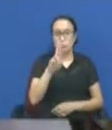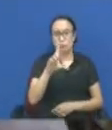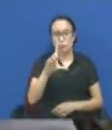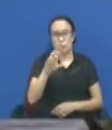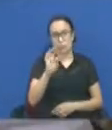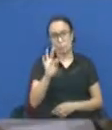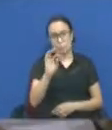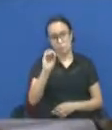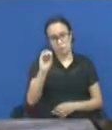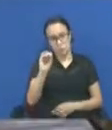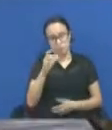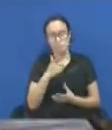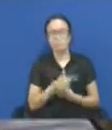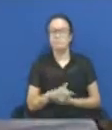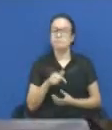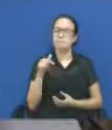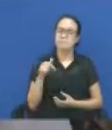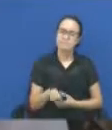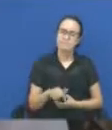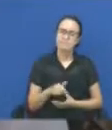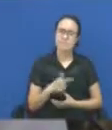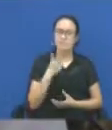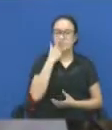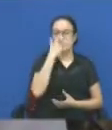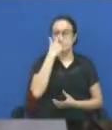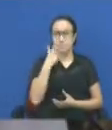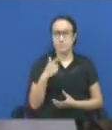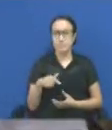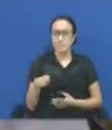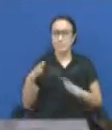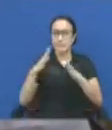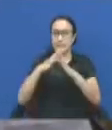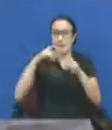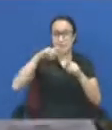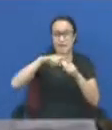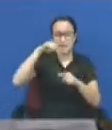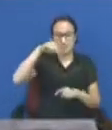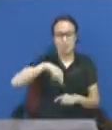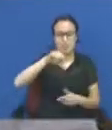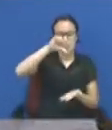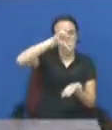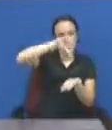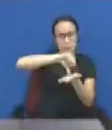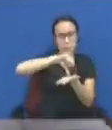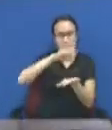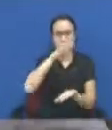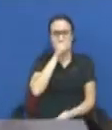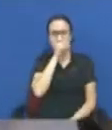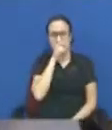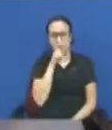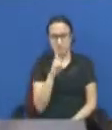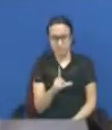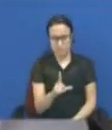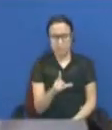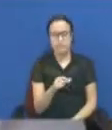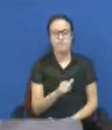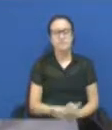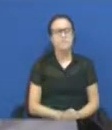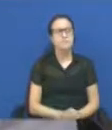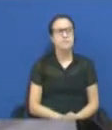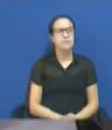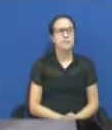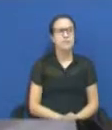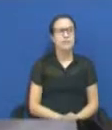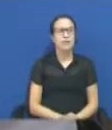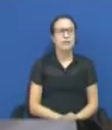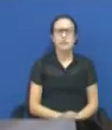Limeira, reunido na Igreja Presbiteriana Central de Limeira, na rua Humaitá, onde mantém o seu templo ali, e